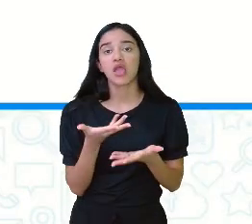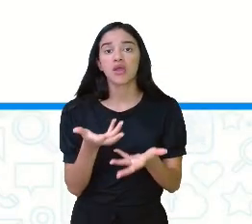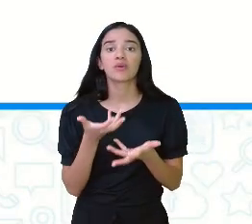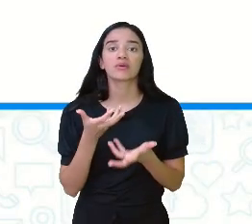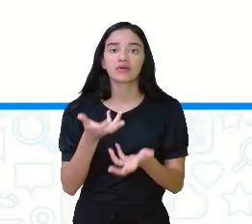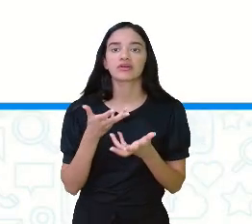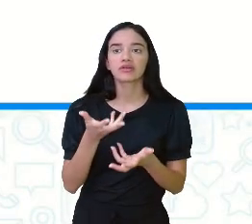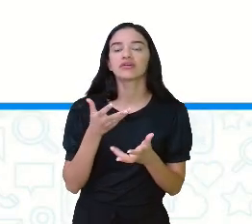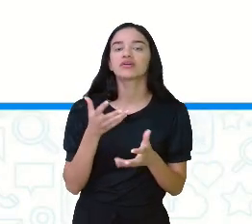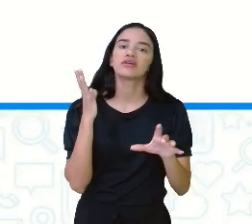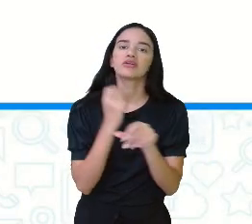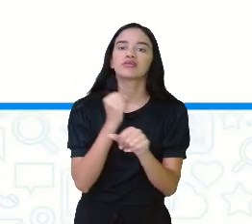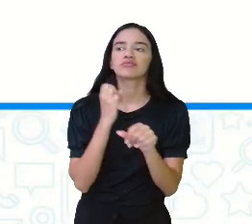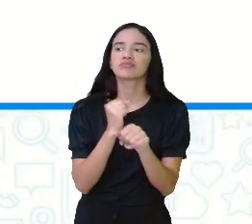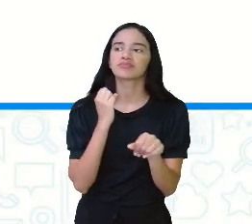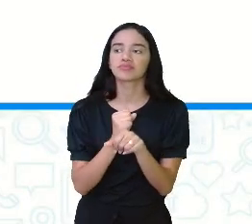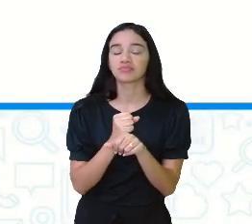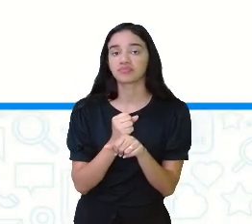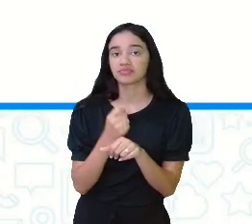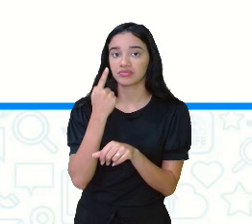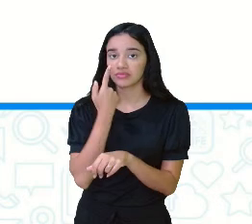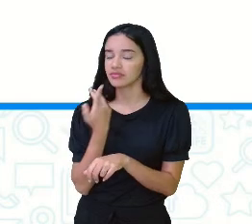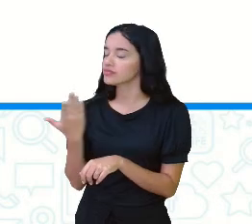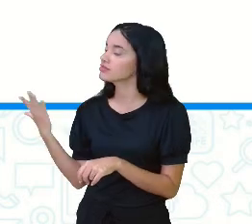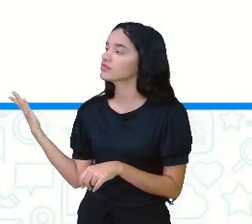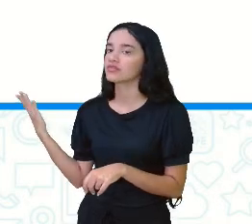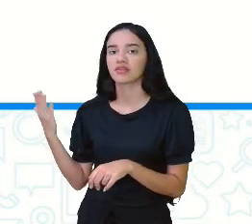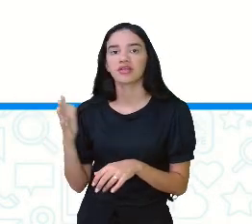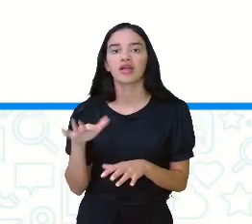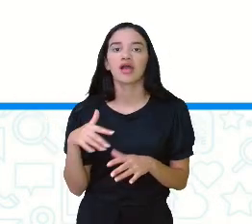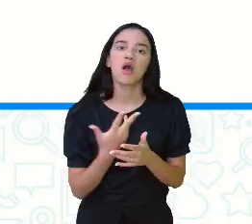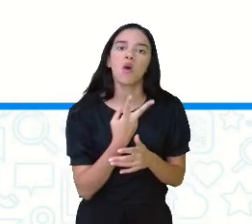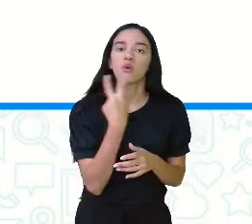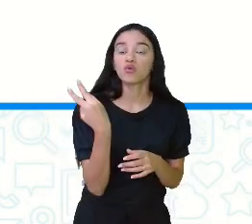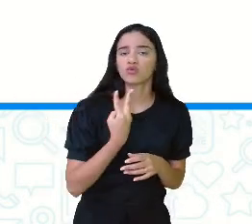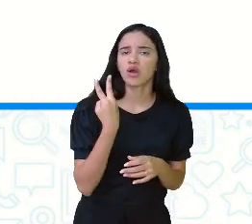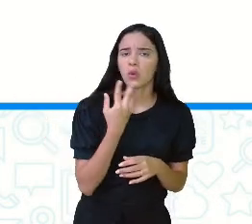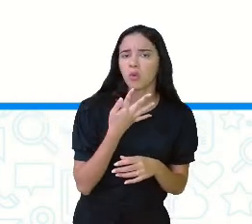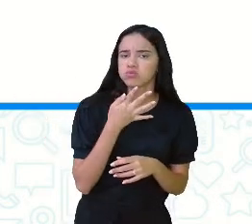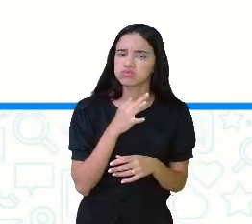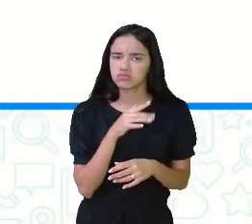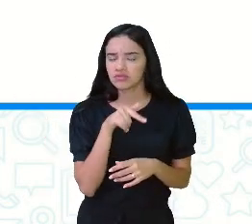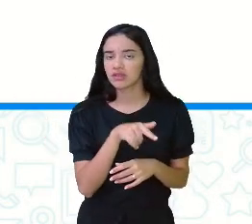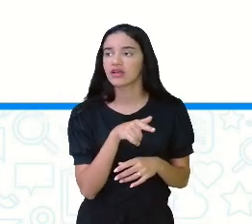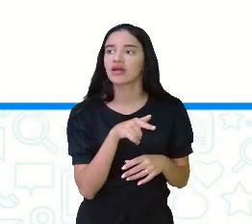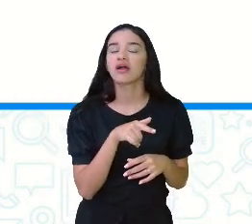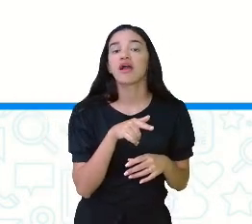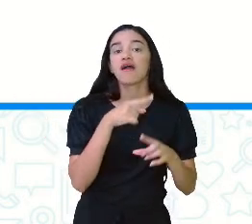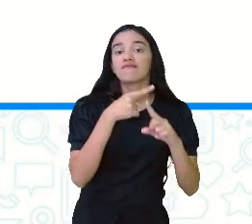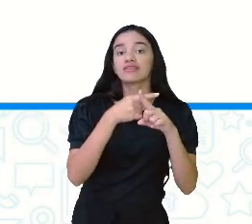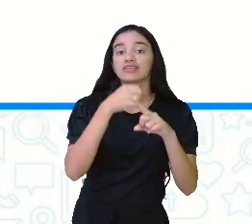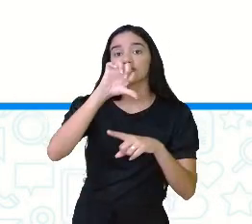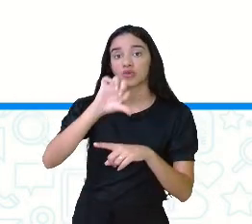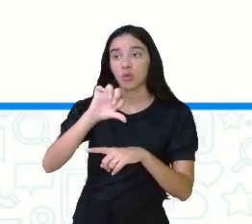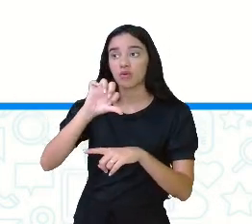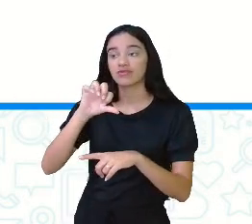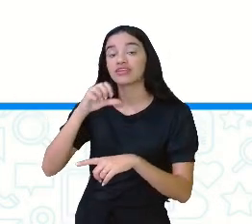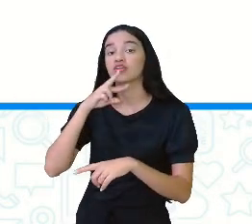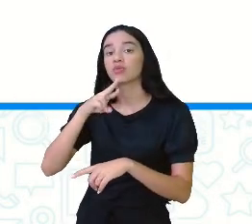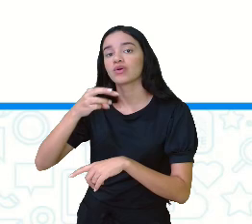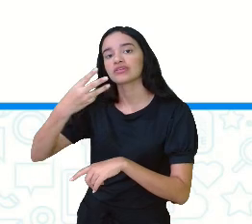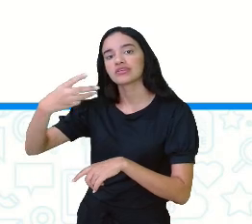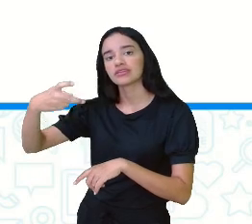as operações inversas dessas duas continhas. Valor desconhecido vezes 9, que dá 32.